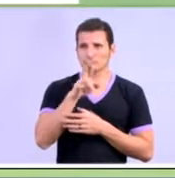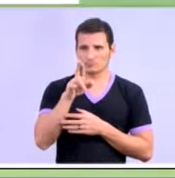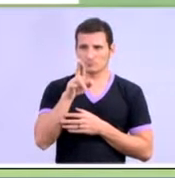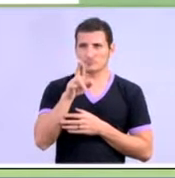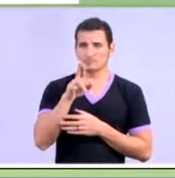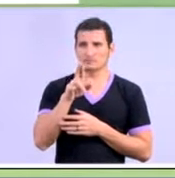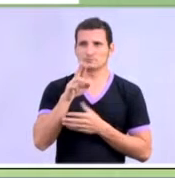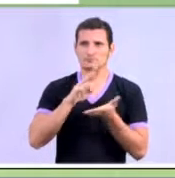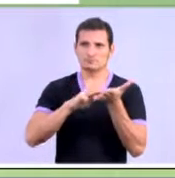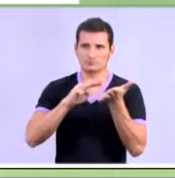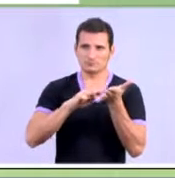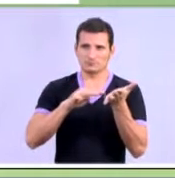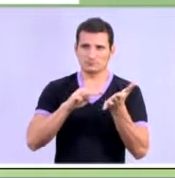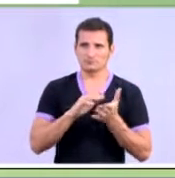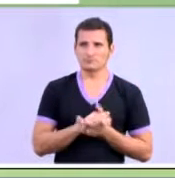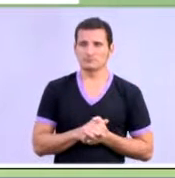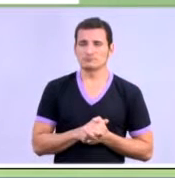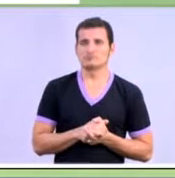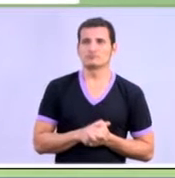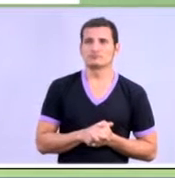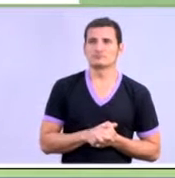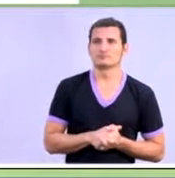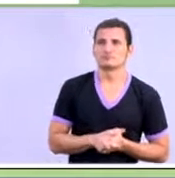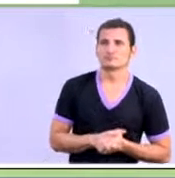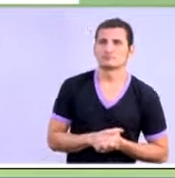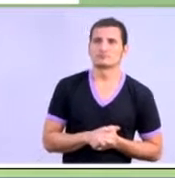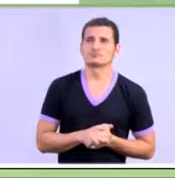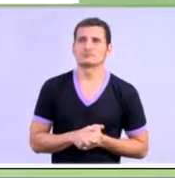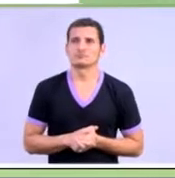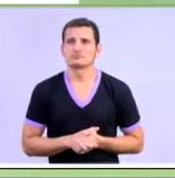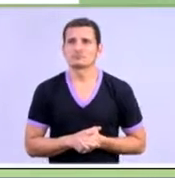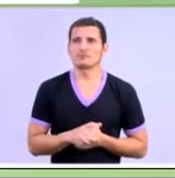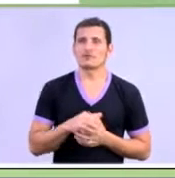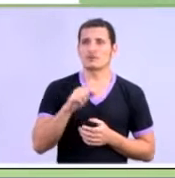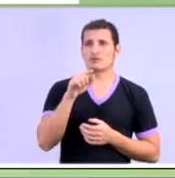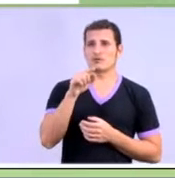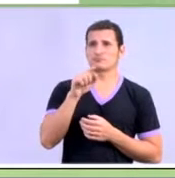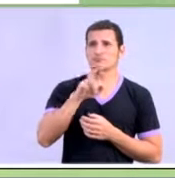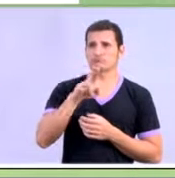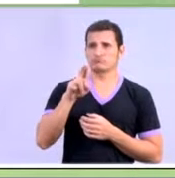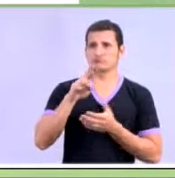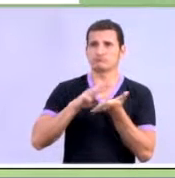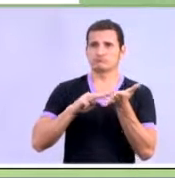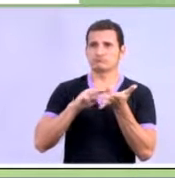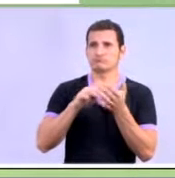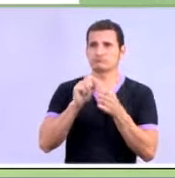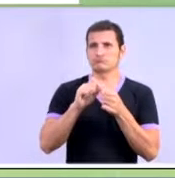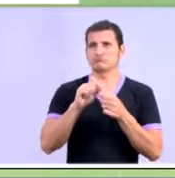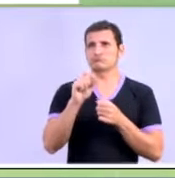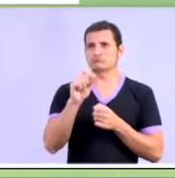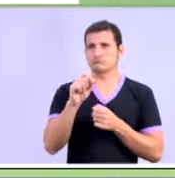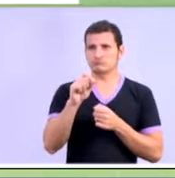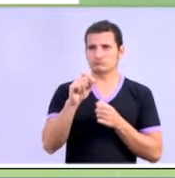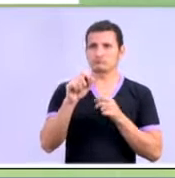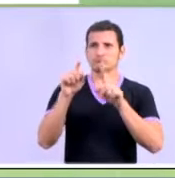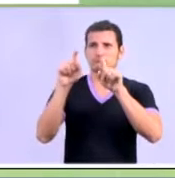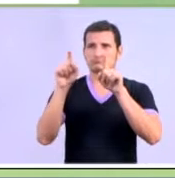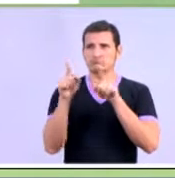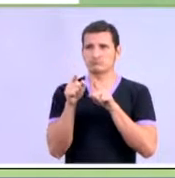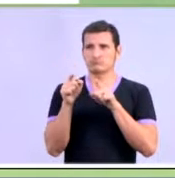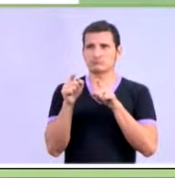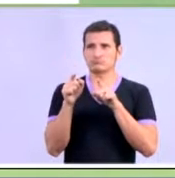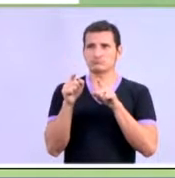O nome do método, ele define exatamente a ação que o método vai executar. O abre e fecha